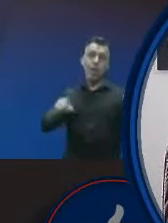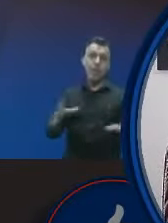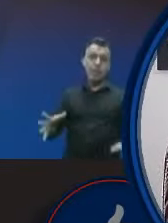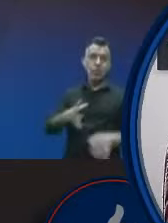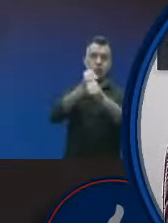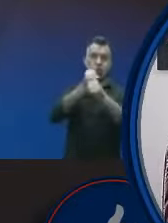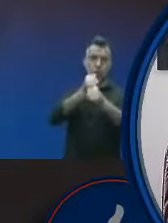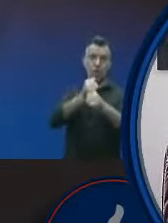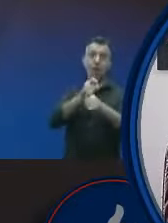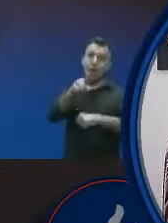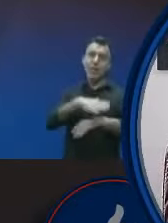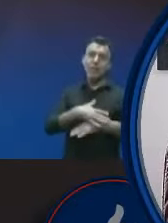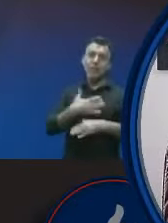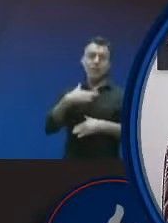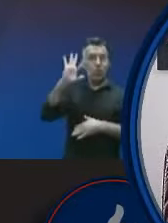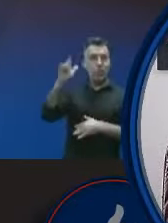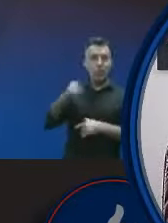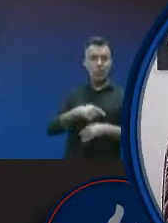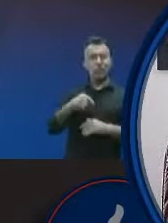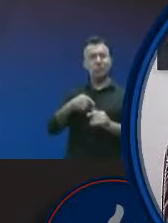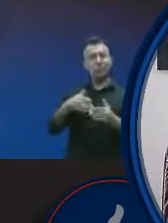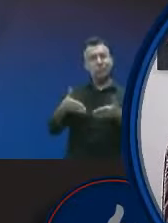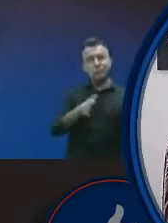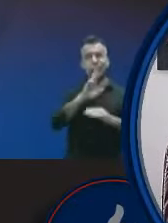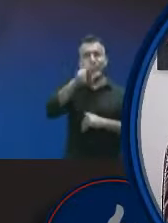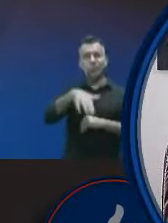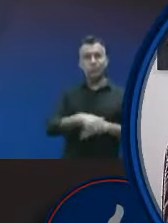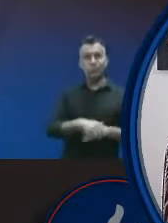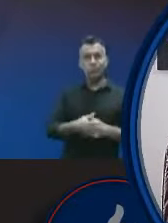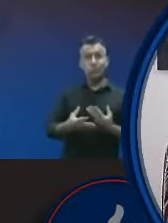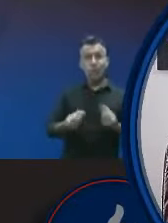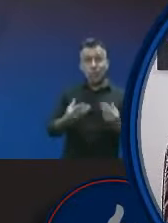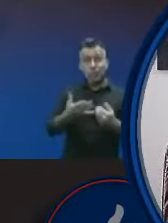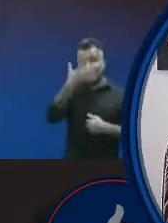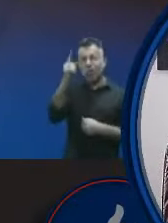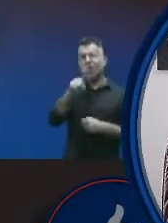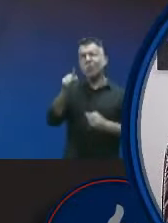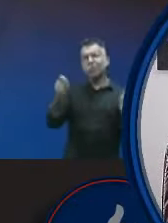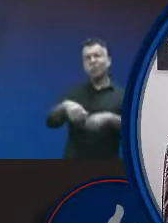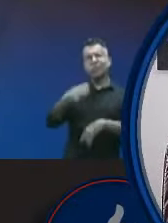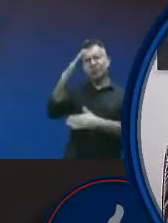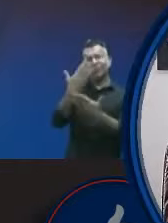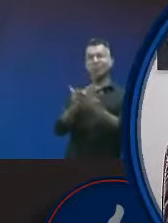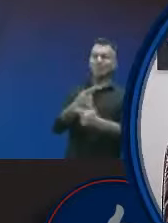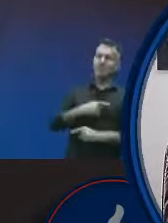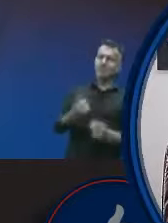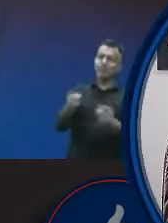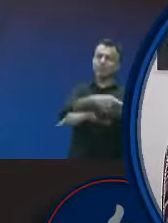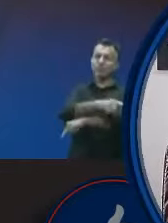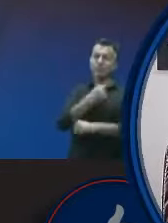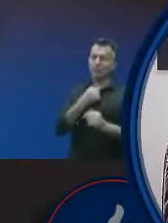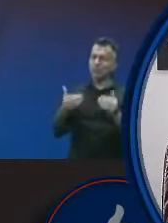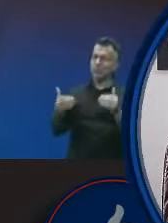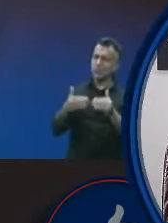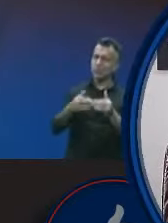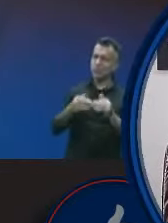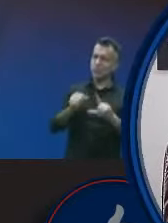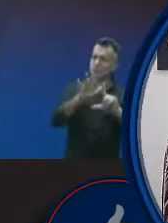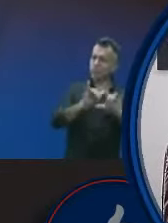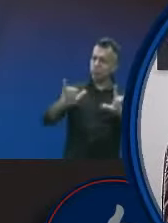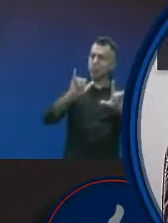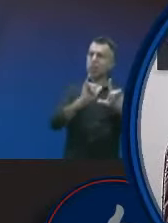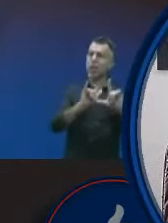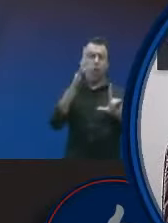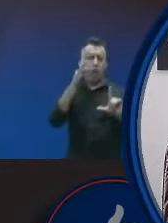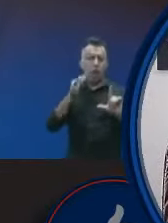soma. É assim que a gente imagina caminhos. Muita gente pode acreditar que é um contrassenso combinar marketplace com